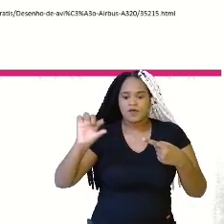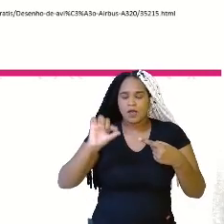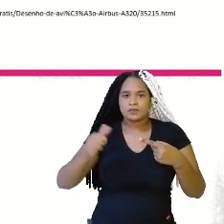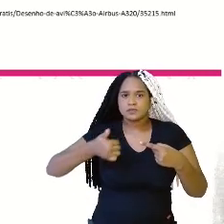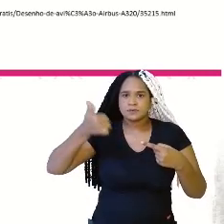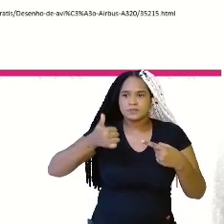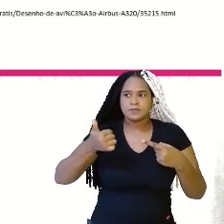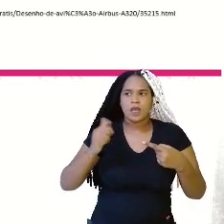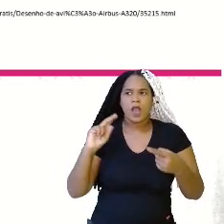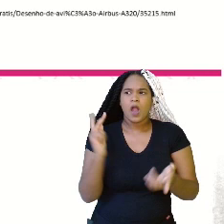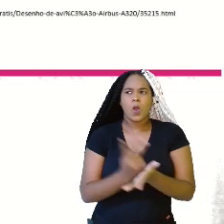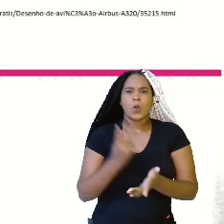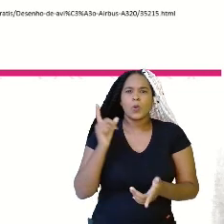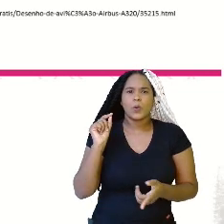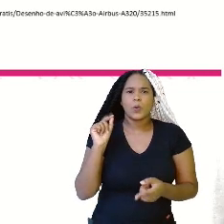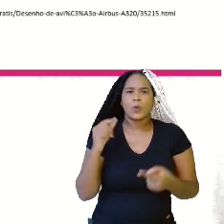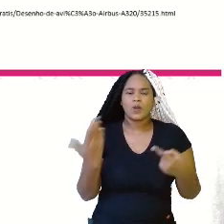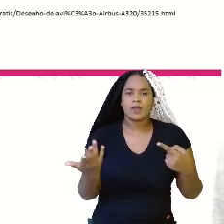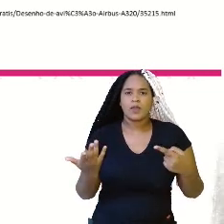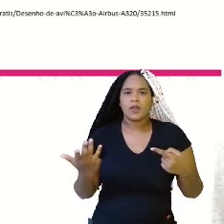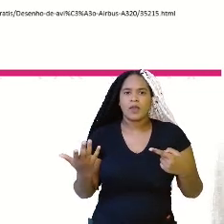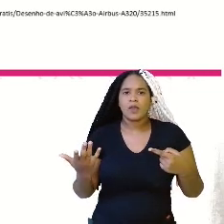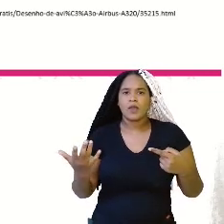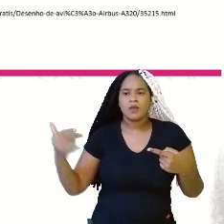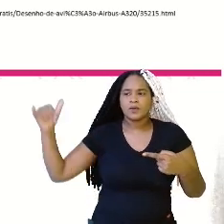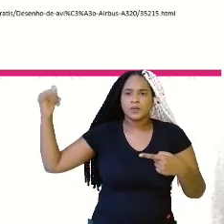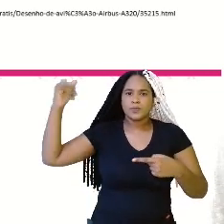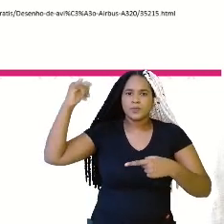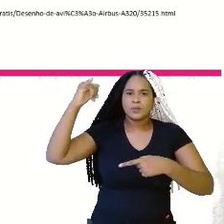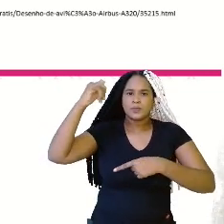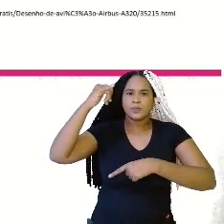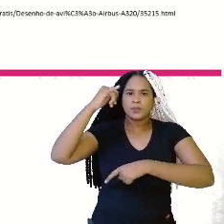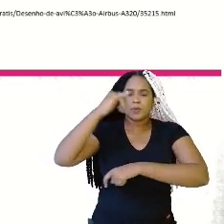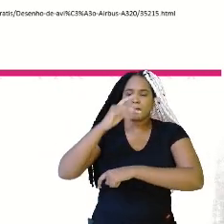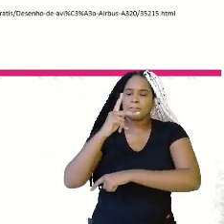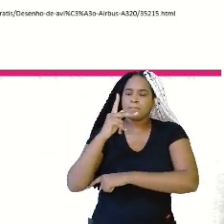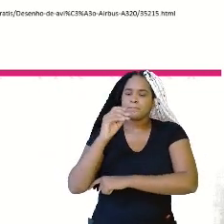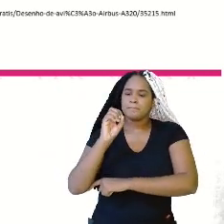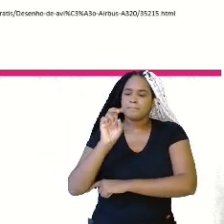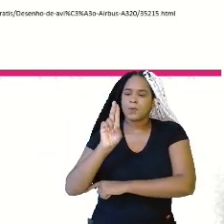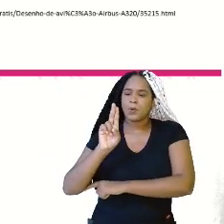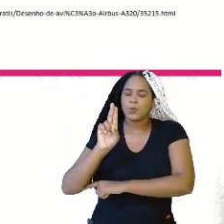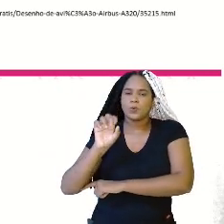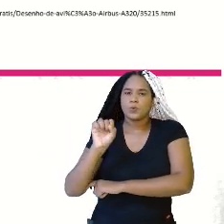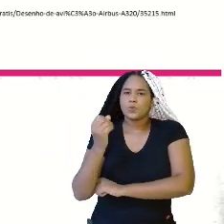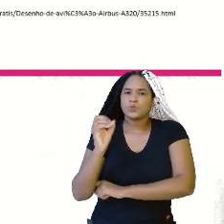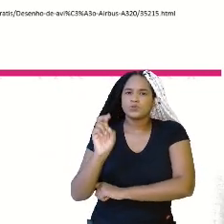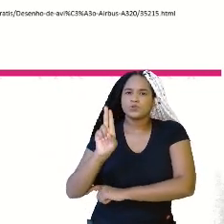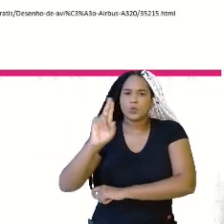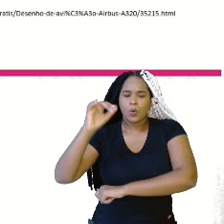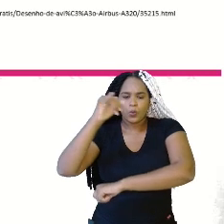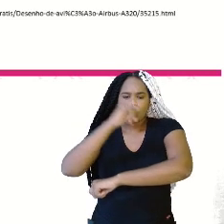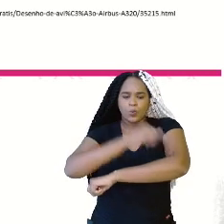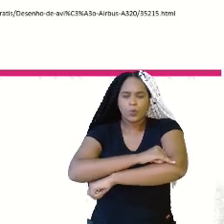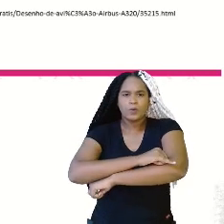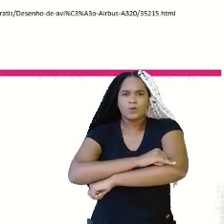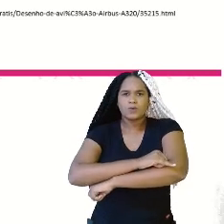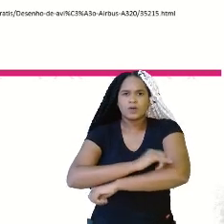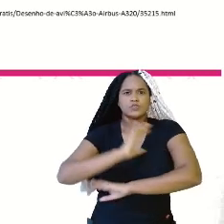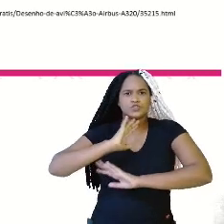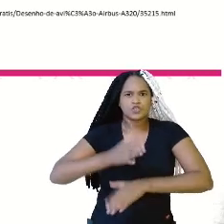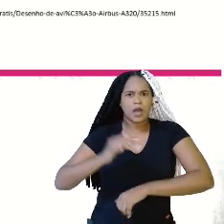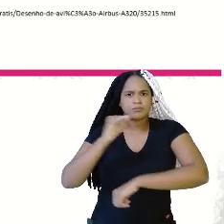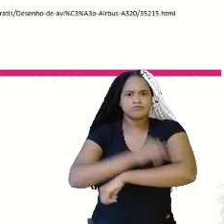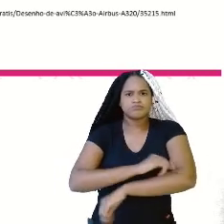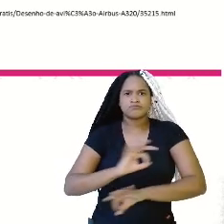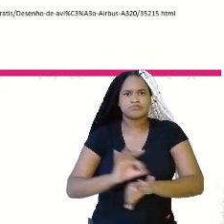aconteceu? Muito bem, o avião pousou. Vamos parar e pensar. Se ele já pousou,